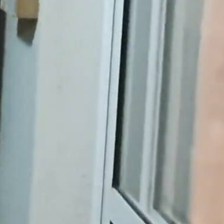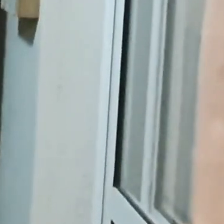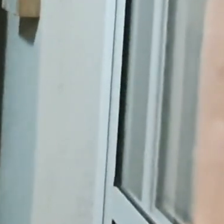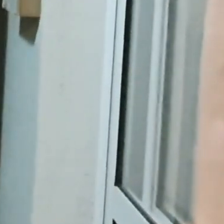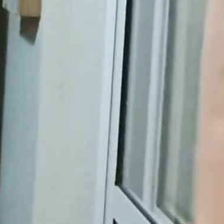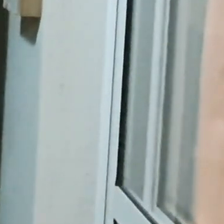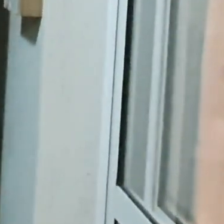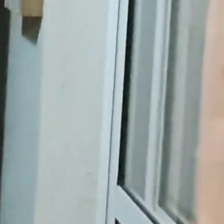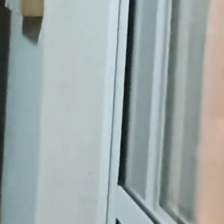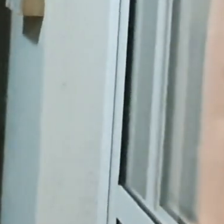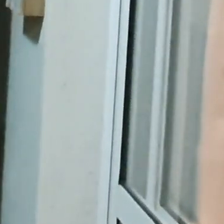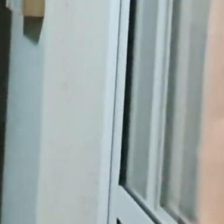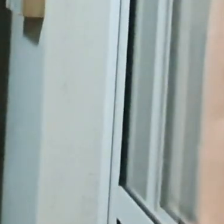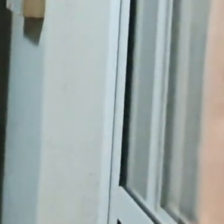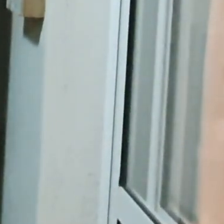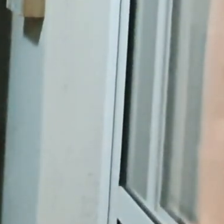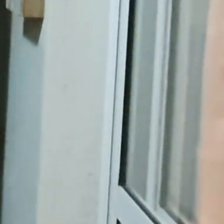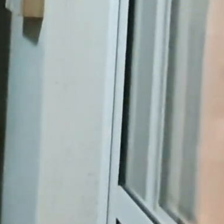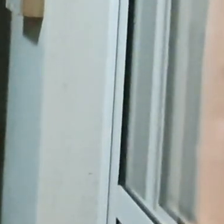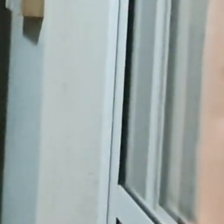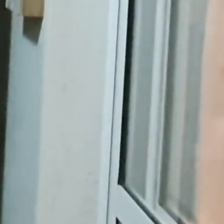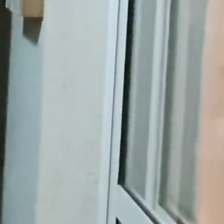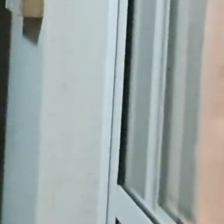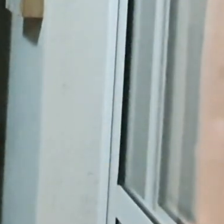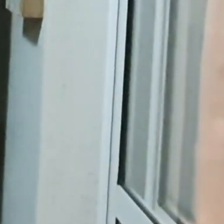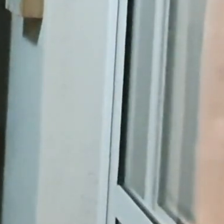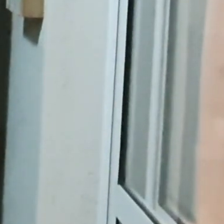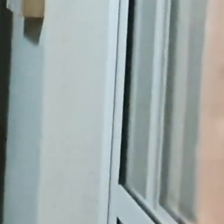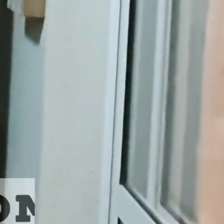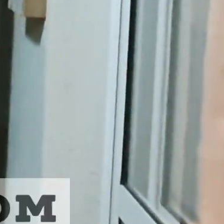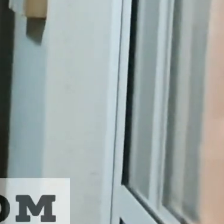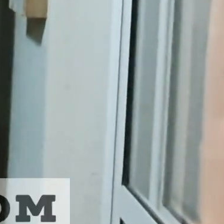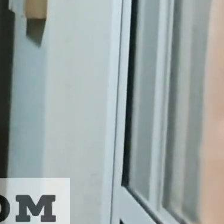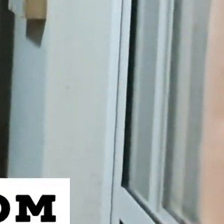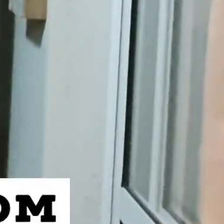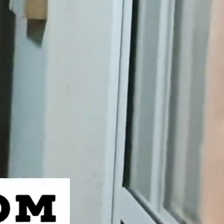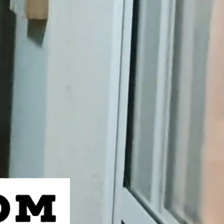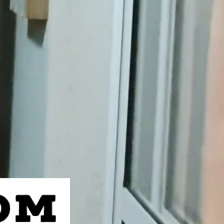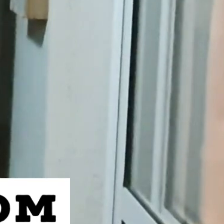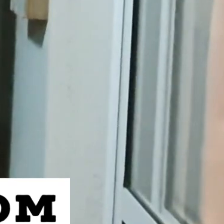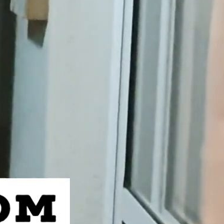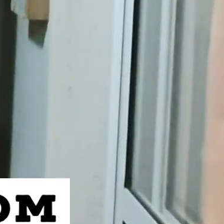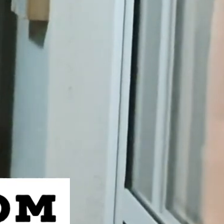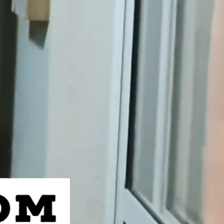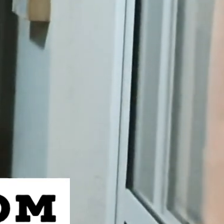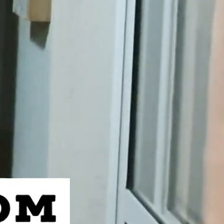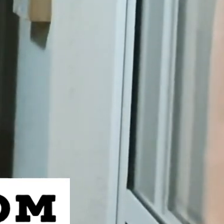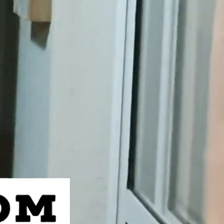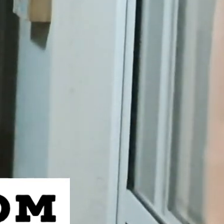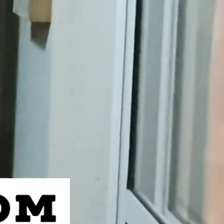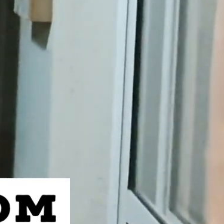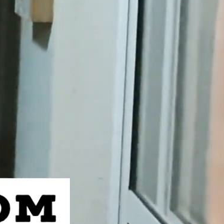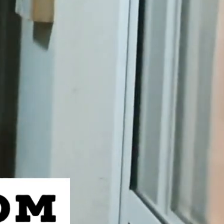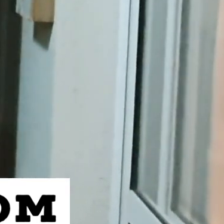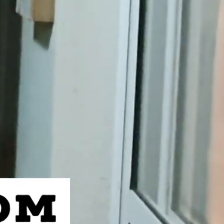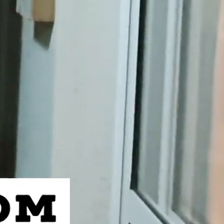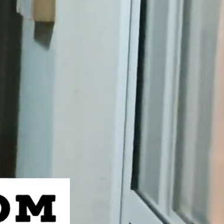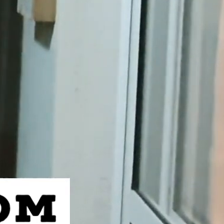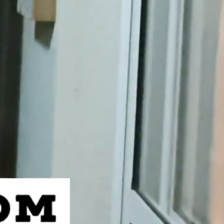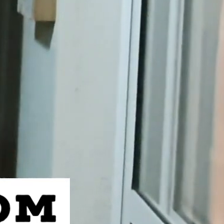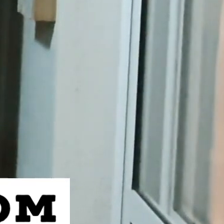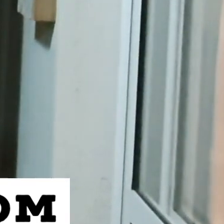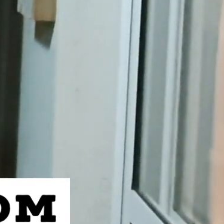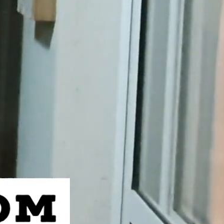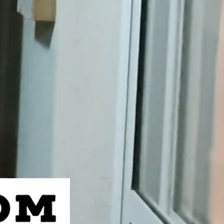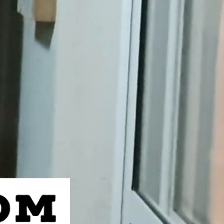oi oi gente eu tenho novidade para vocês na nossa plataforma de ensino à distância lá no link cursos ponto pastoral.com